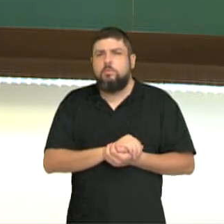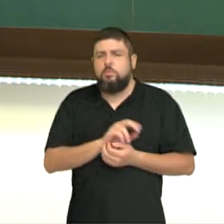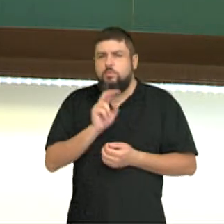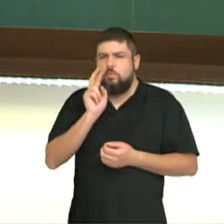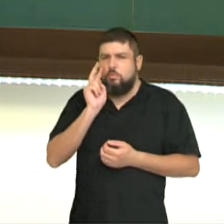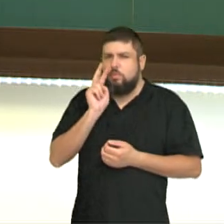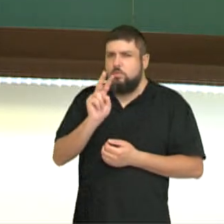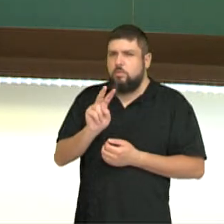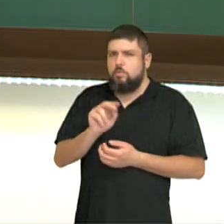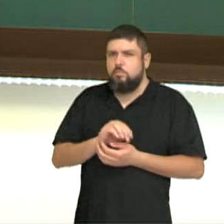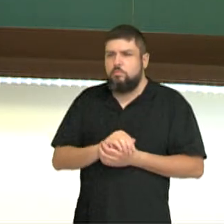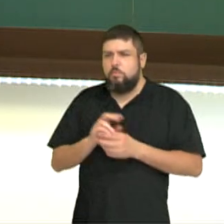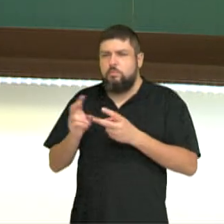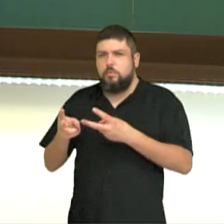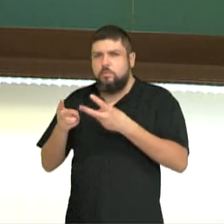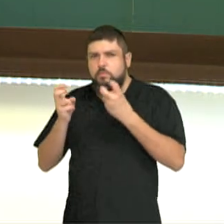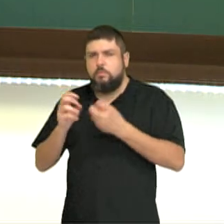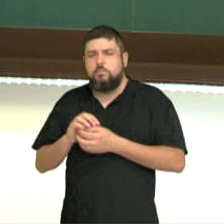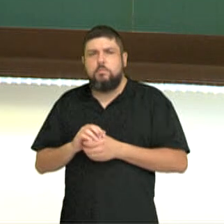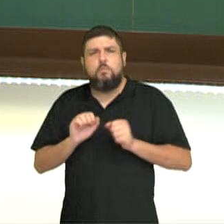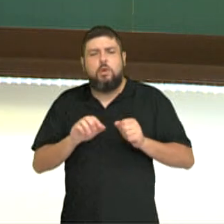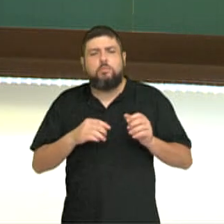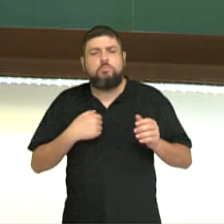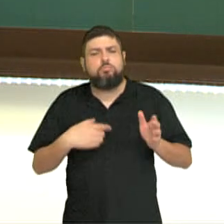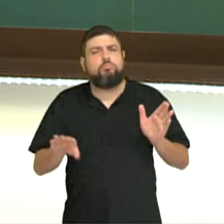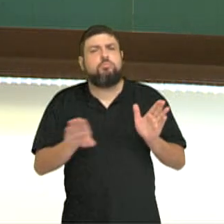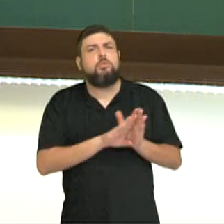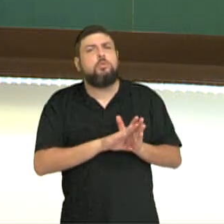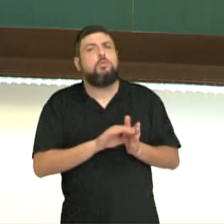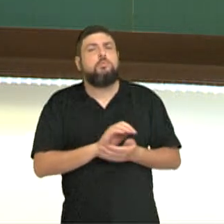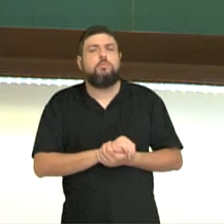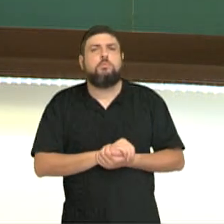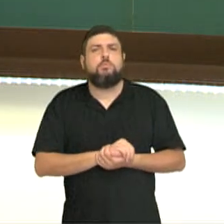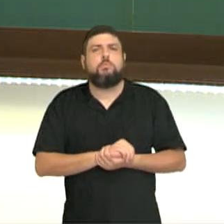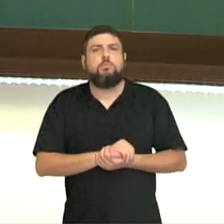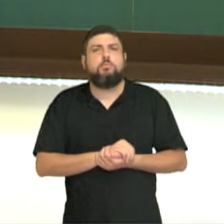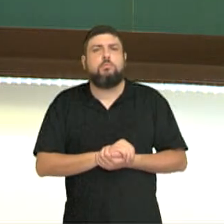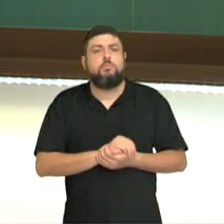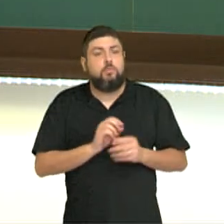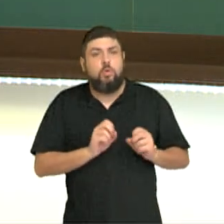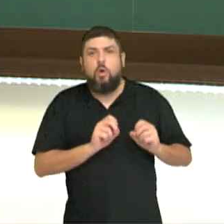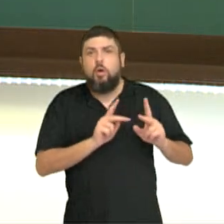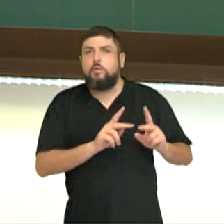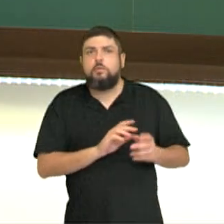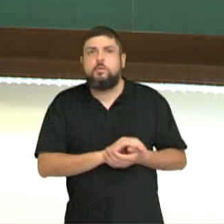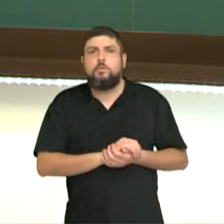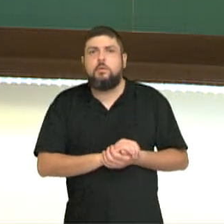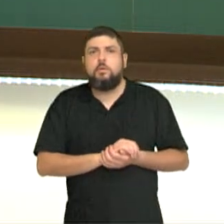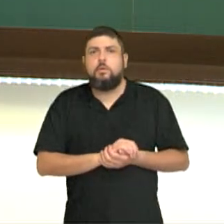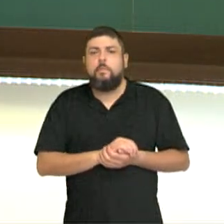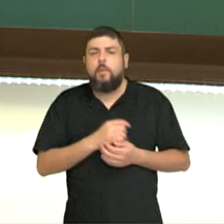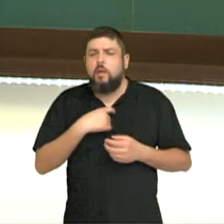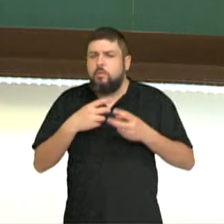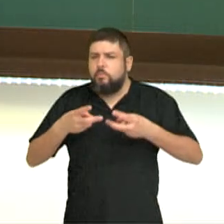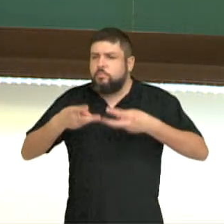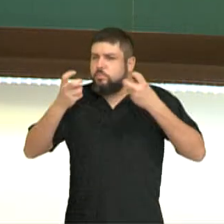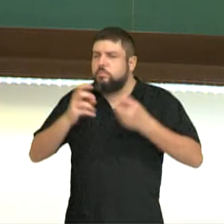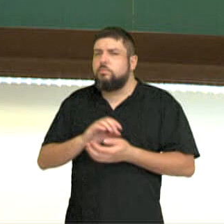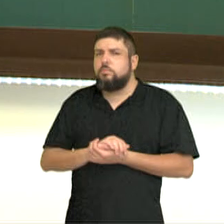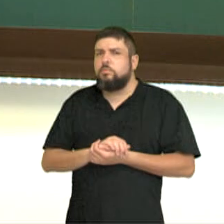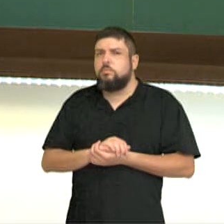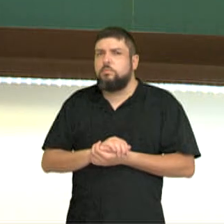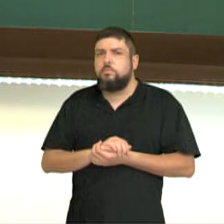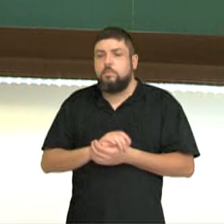Eu posso dizer só cheguei, posso dizer só percebi. Perceba que daí são coordenadas. Como